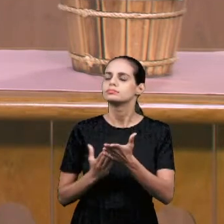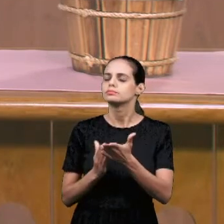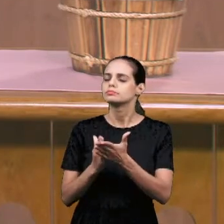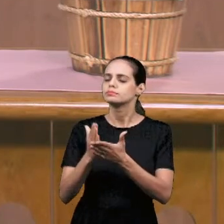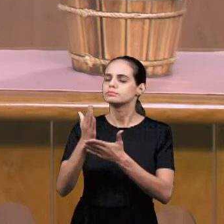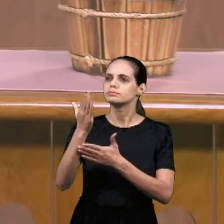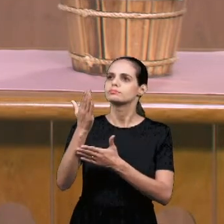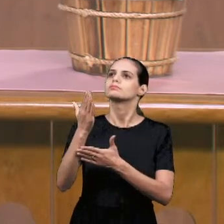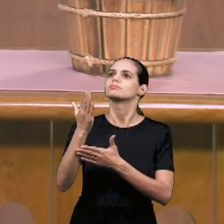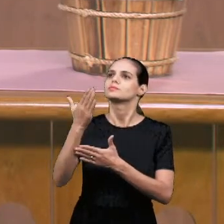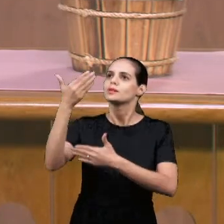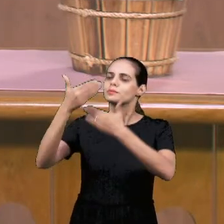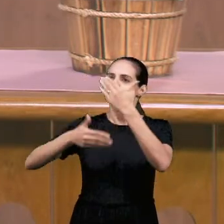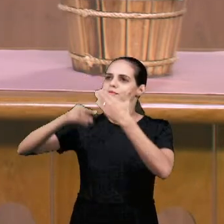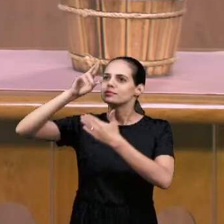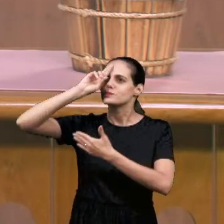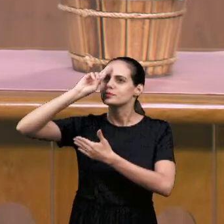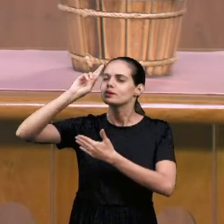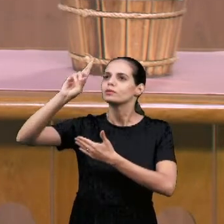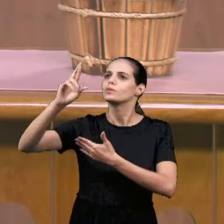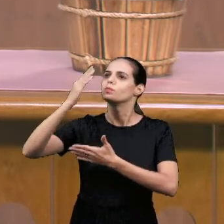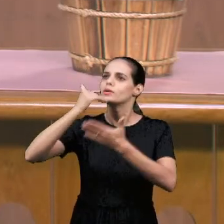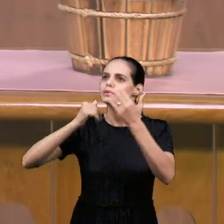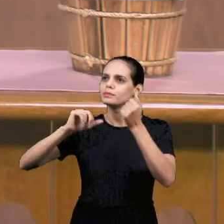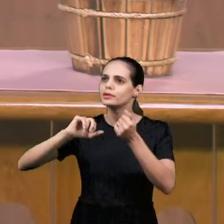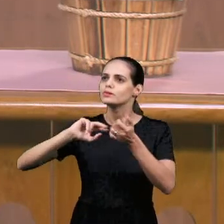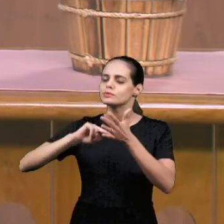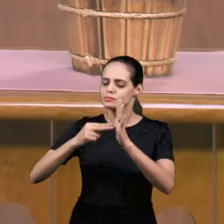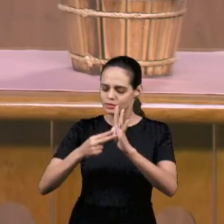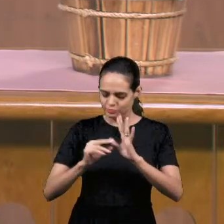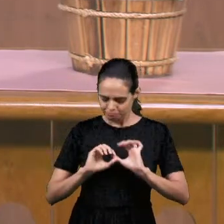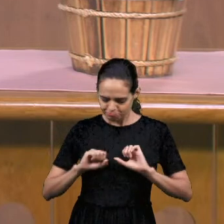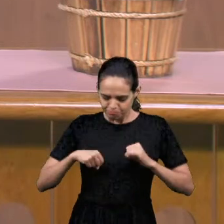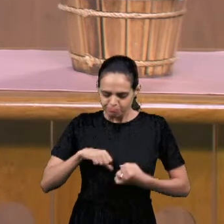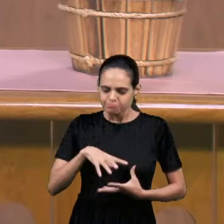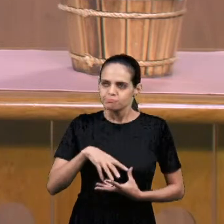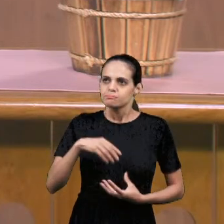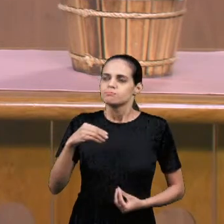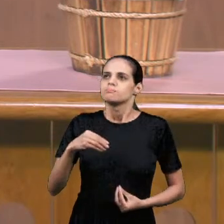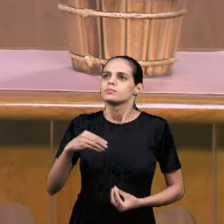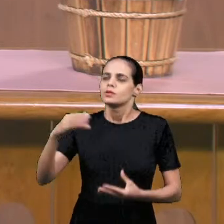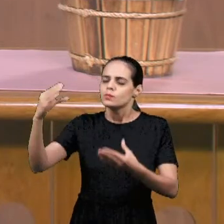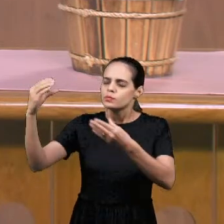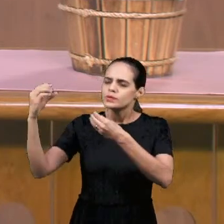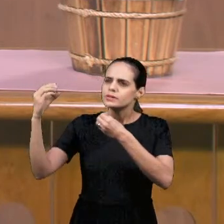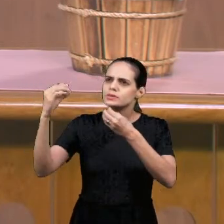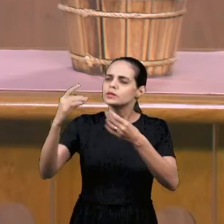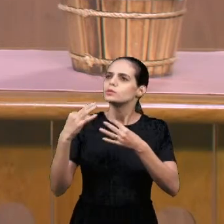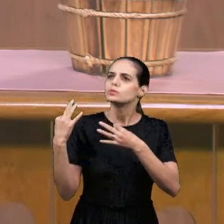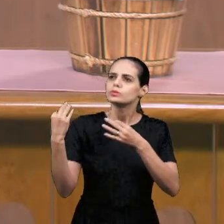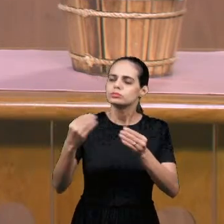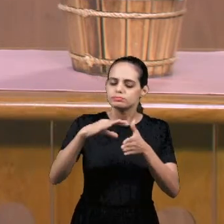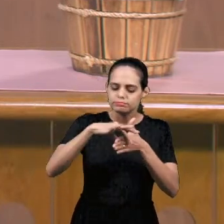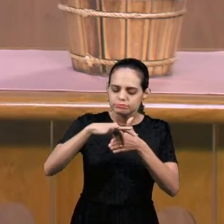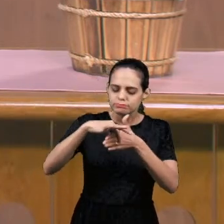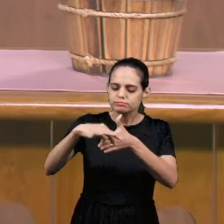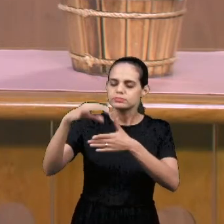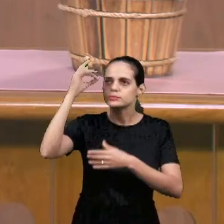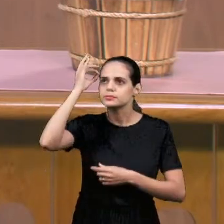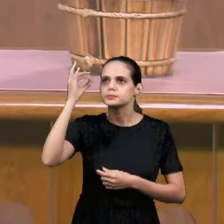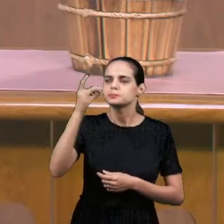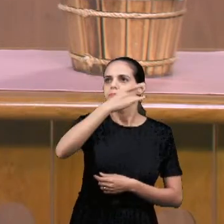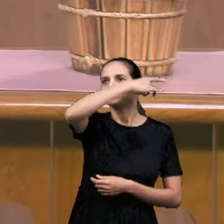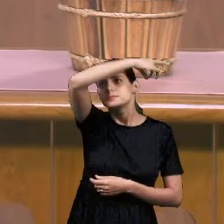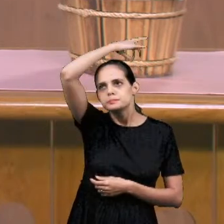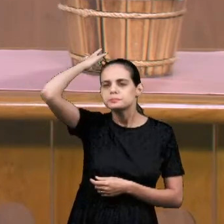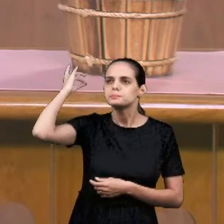pastos verdejantes, ao alimento espiritual, ao ensino. Senhor Deus, a condução do Teu Espírito, o